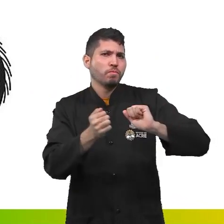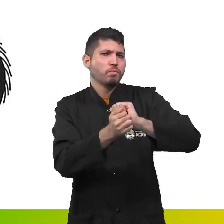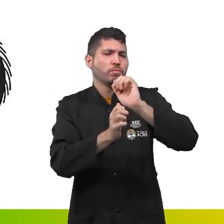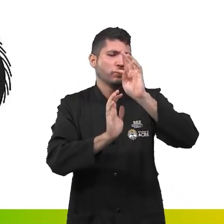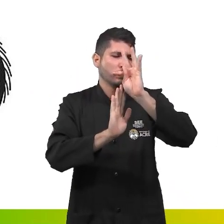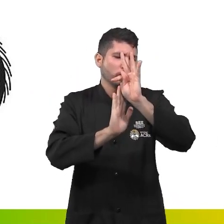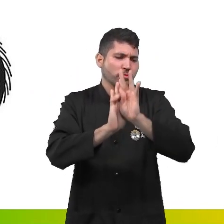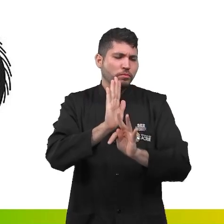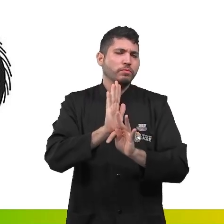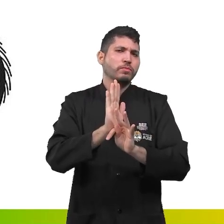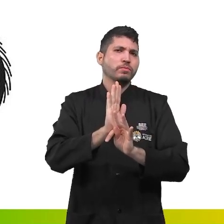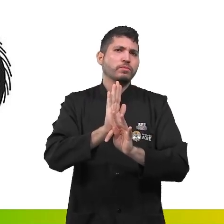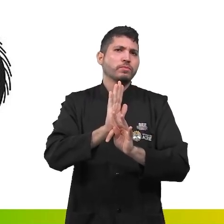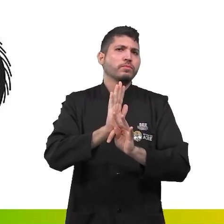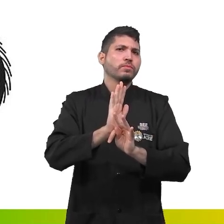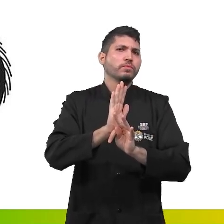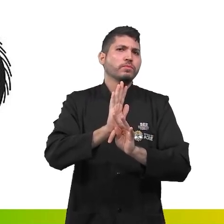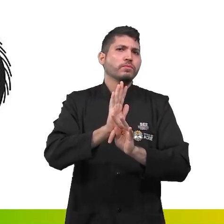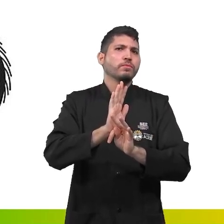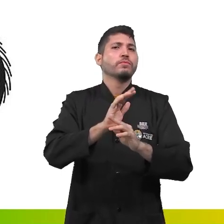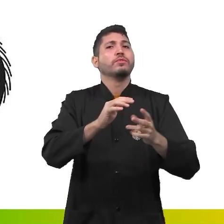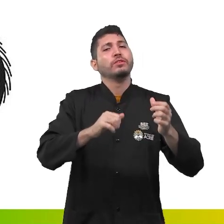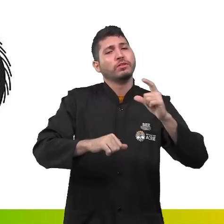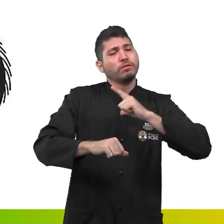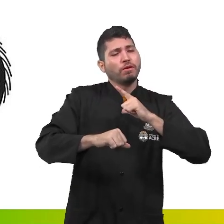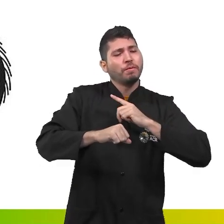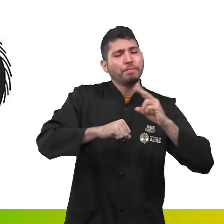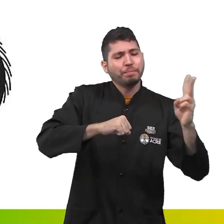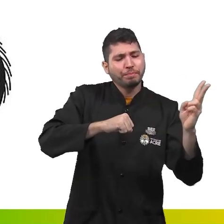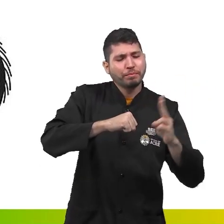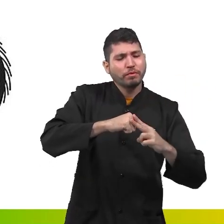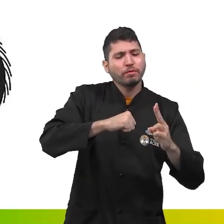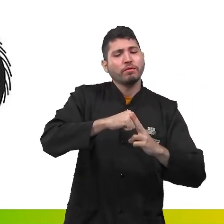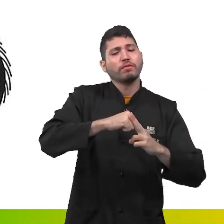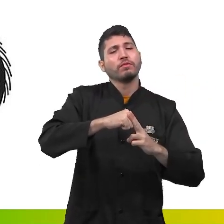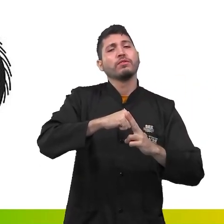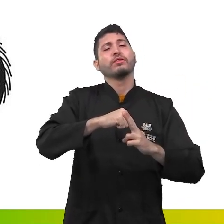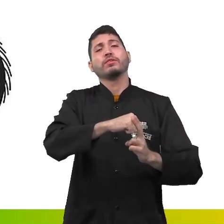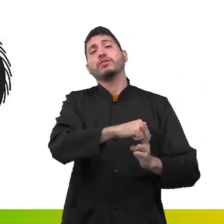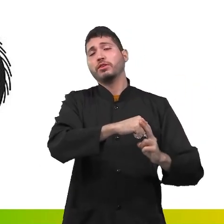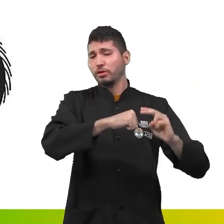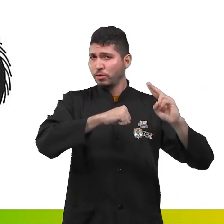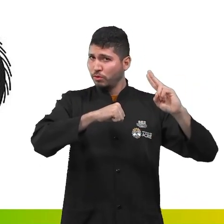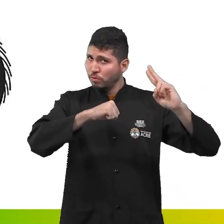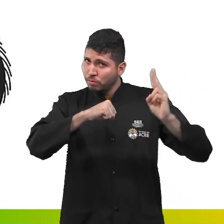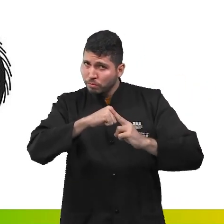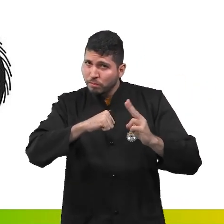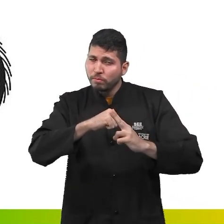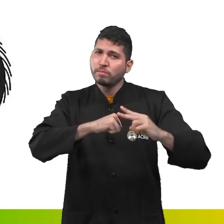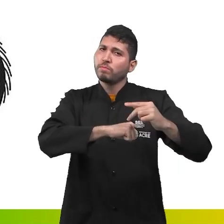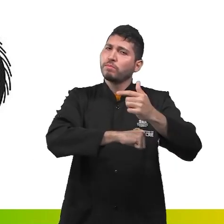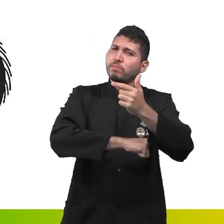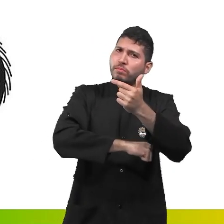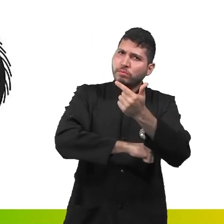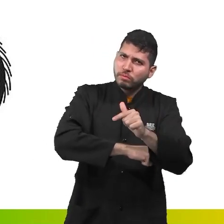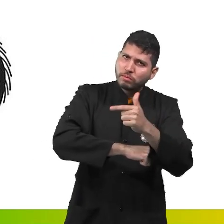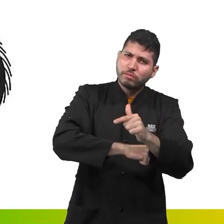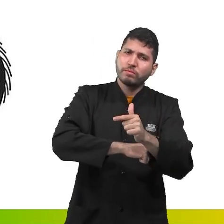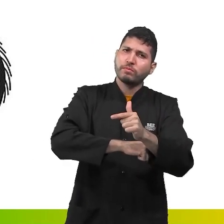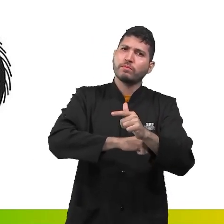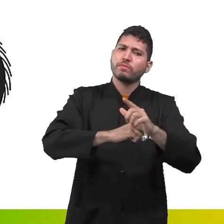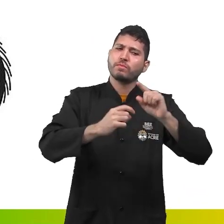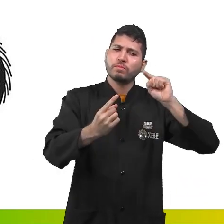seja, ela combina um elemento verbal e o não verbal. São textos verbais e não verbais mistos aí, né? Que elas têm